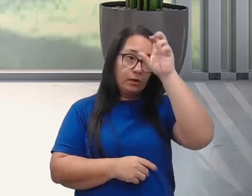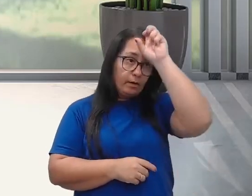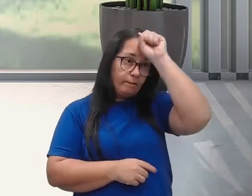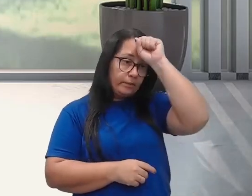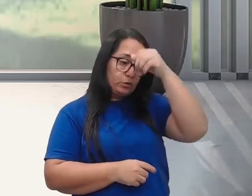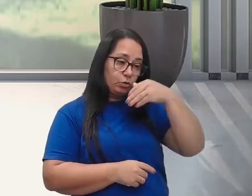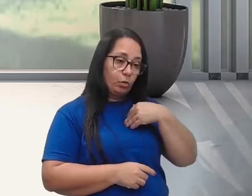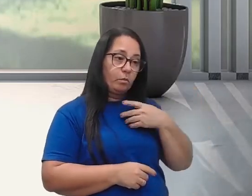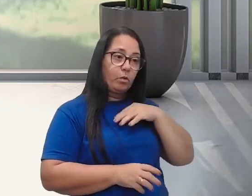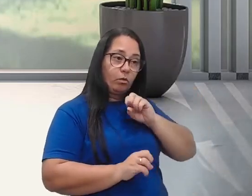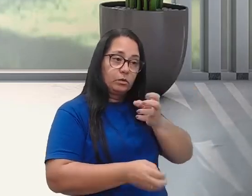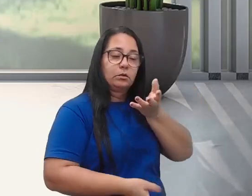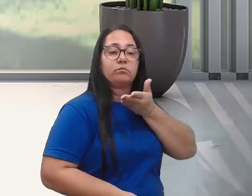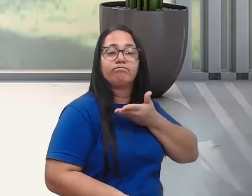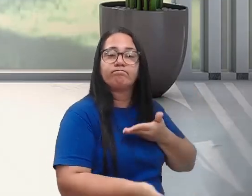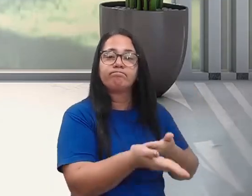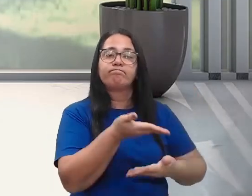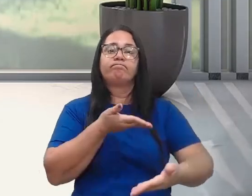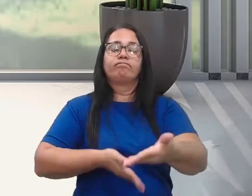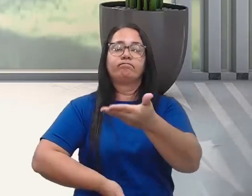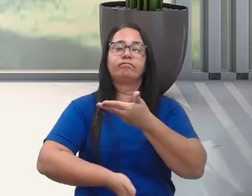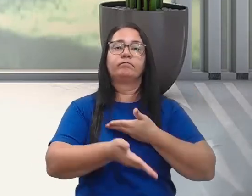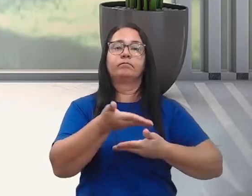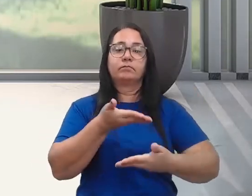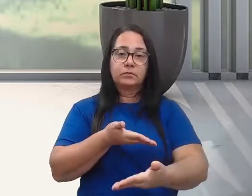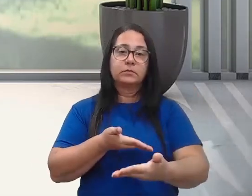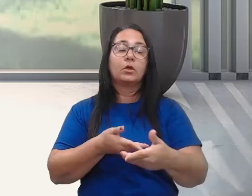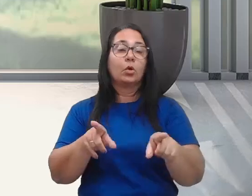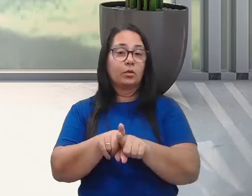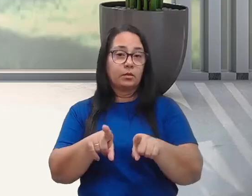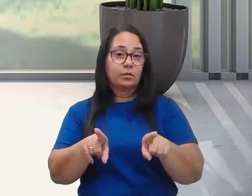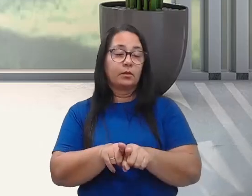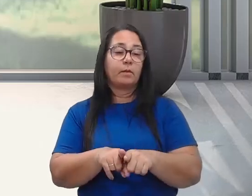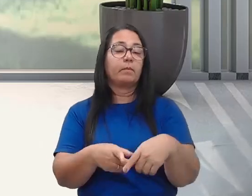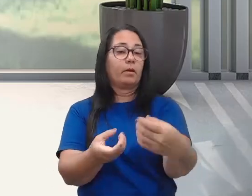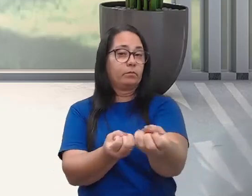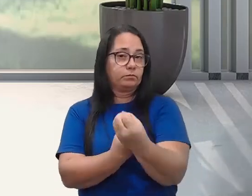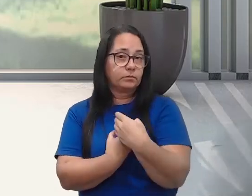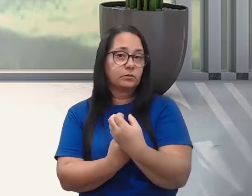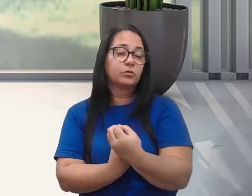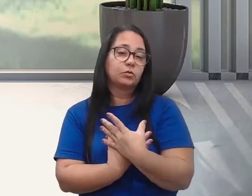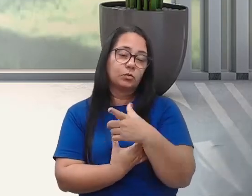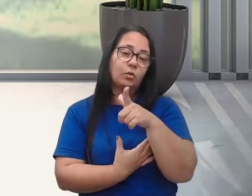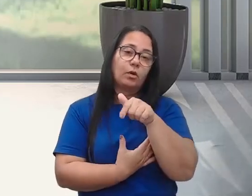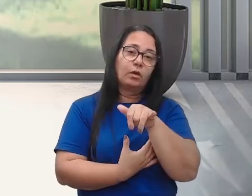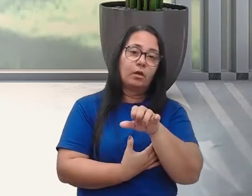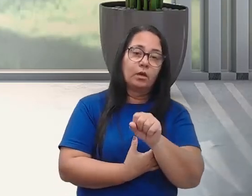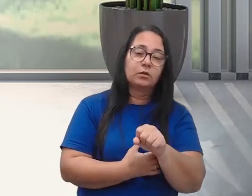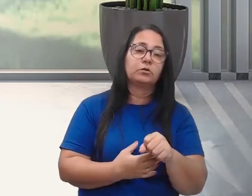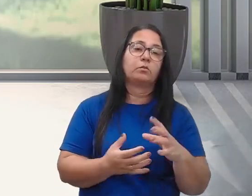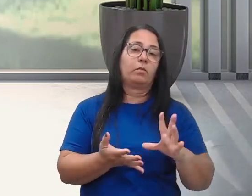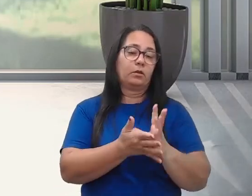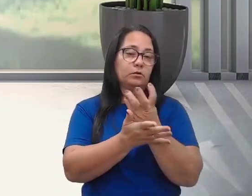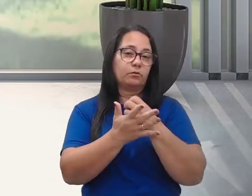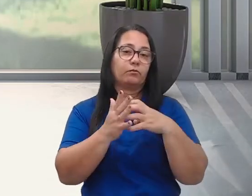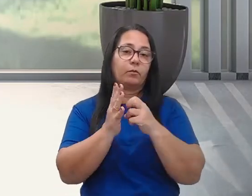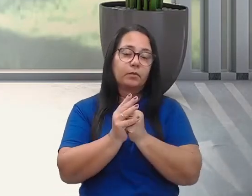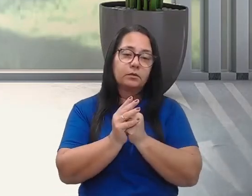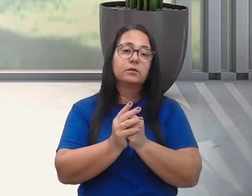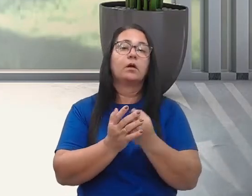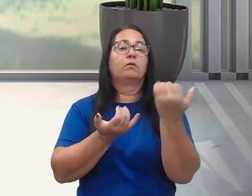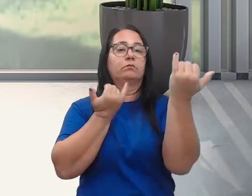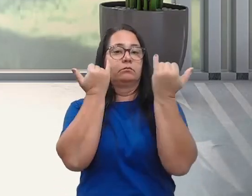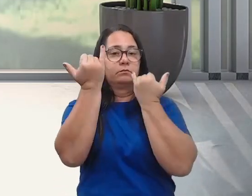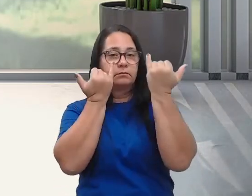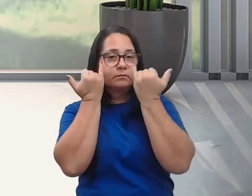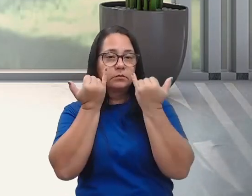quanto eu sou grata e estou aprendendo também com ela, pelos dados, pelas informações, por estar nesse local e por ser